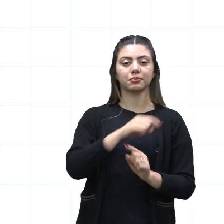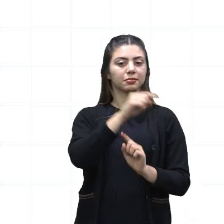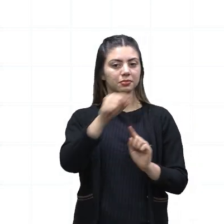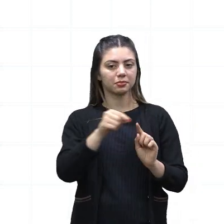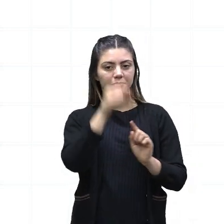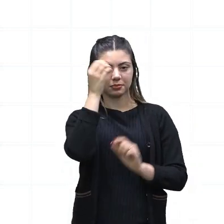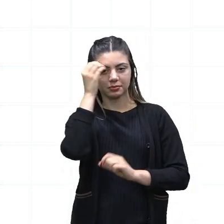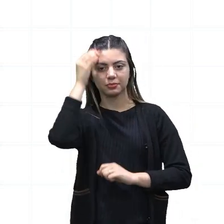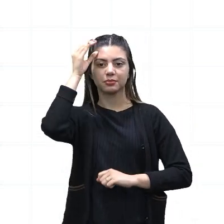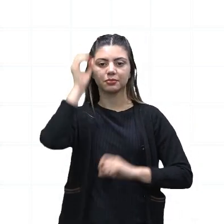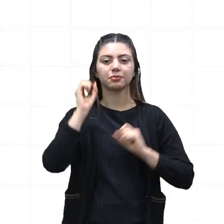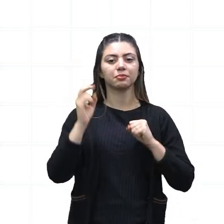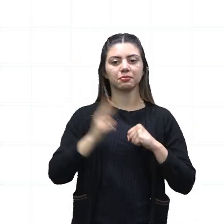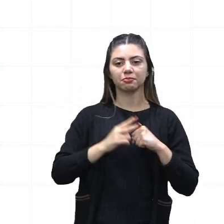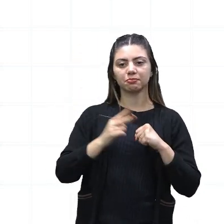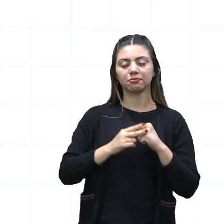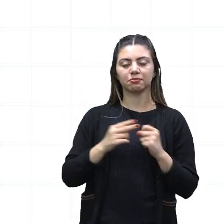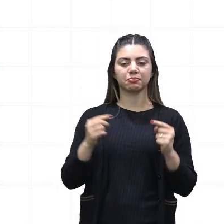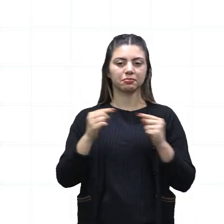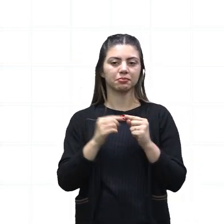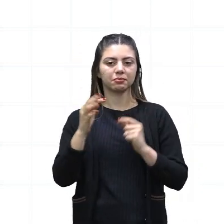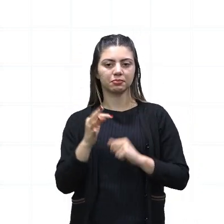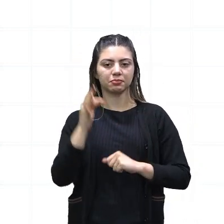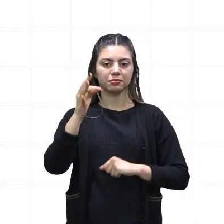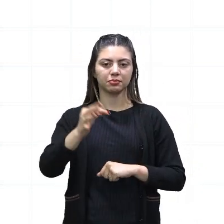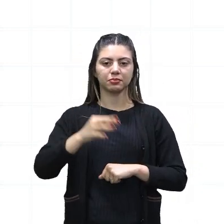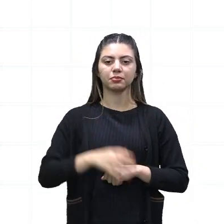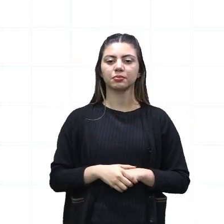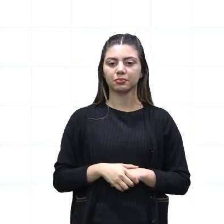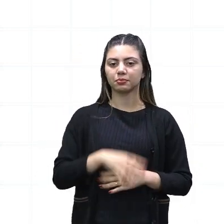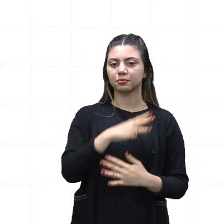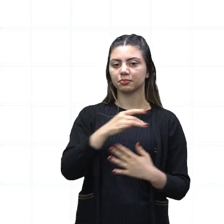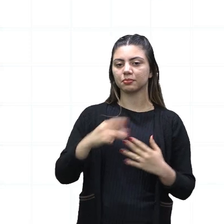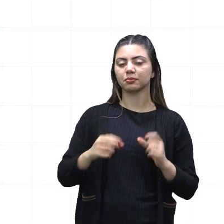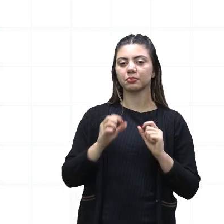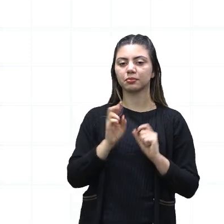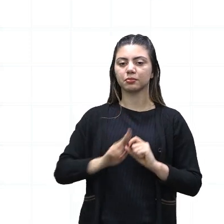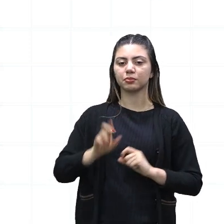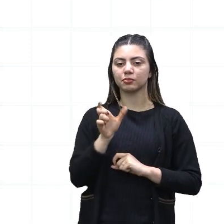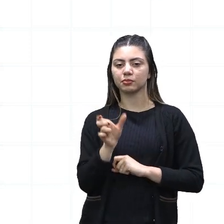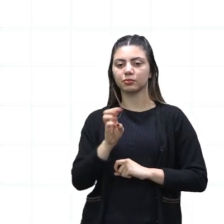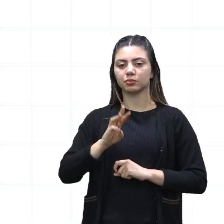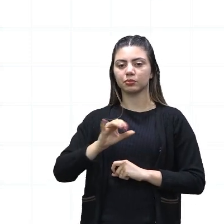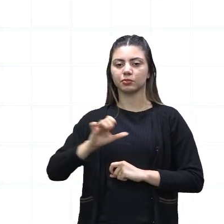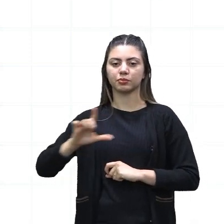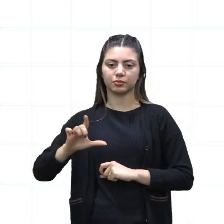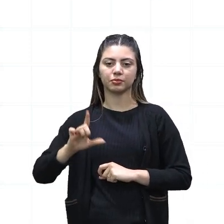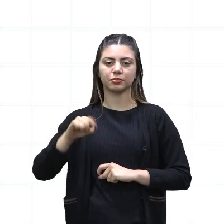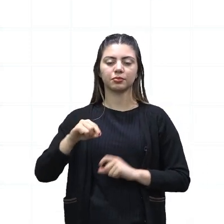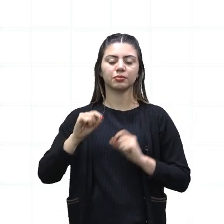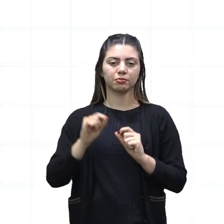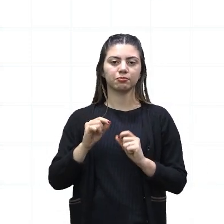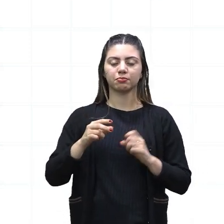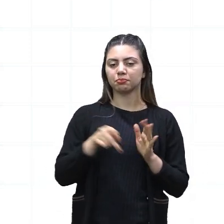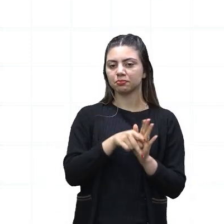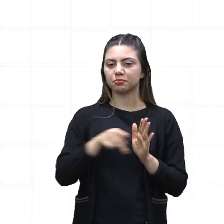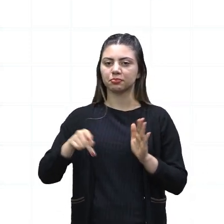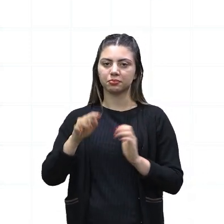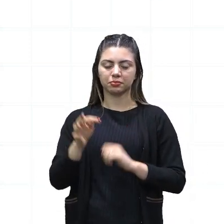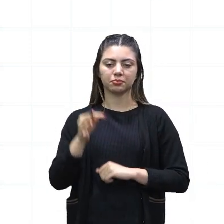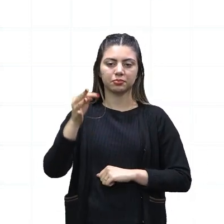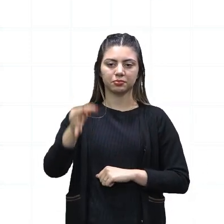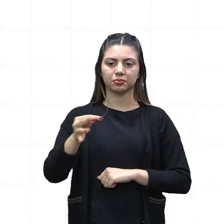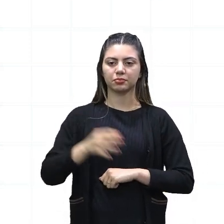de conhecimento é verbos para indicar o futuro. O detalhamento é will, futuro do indicativo,